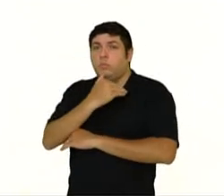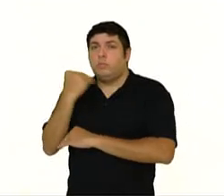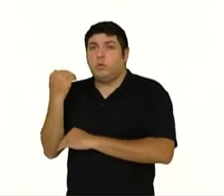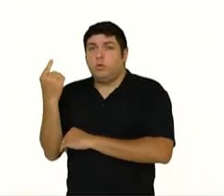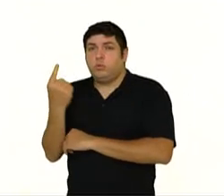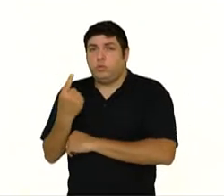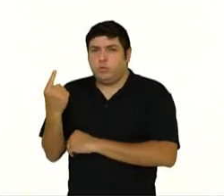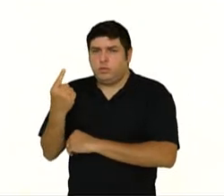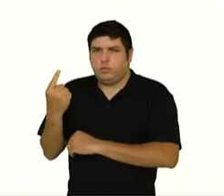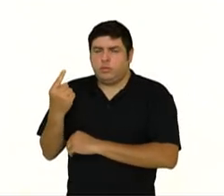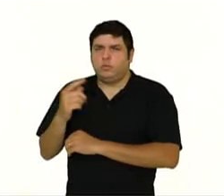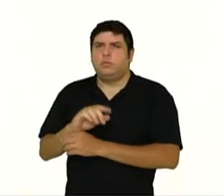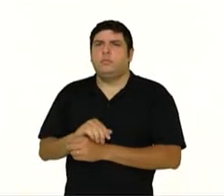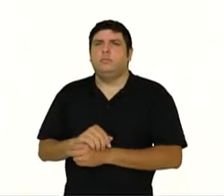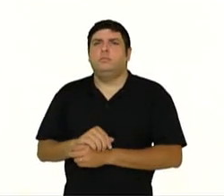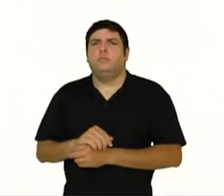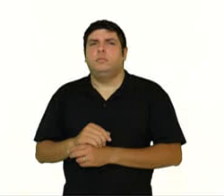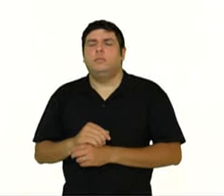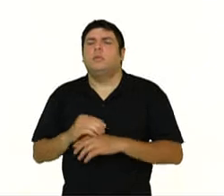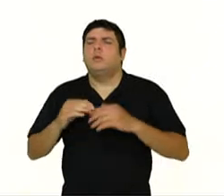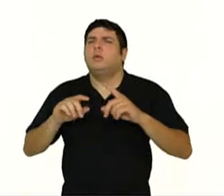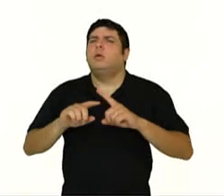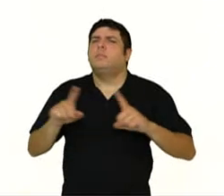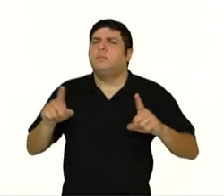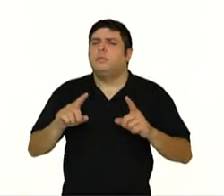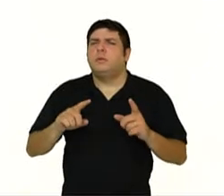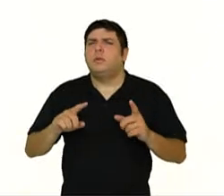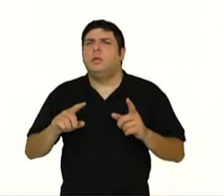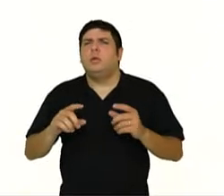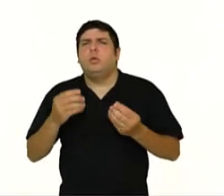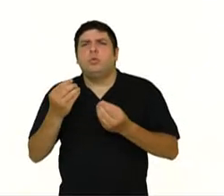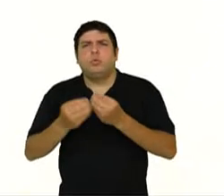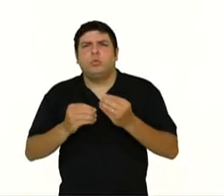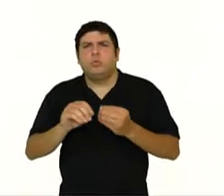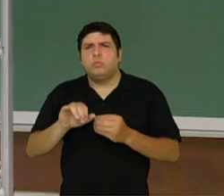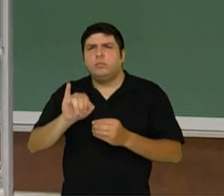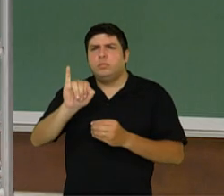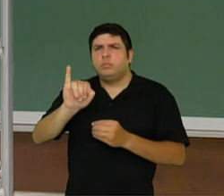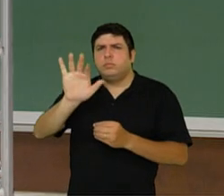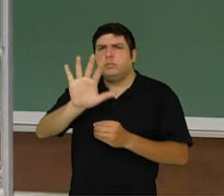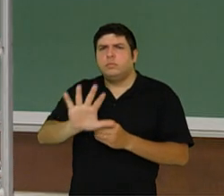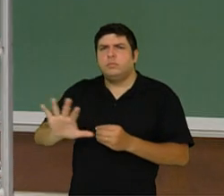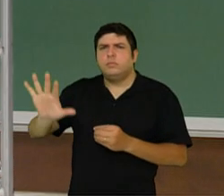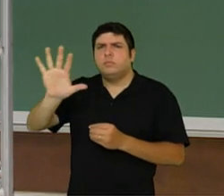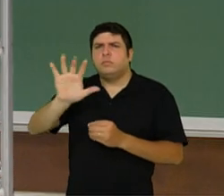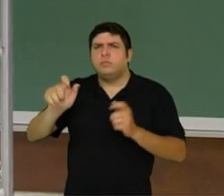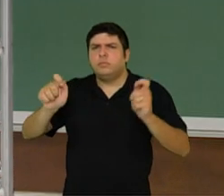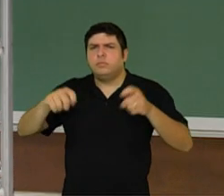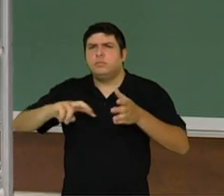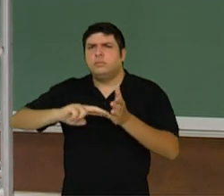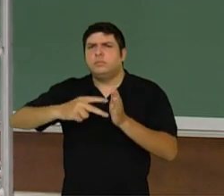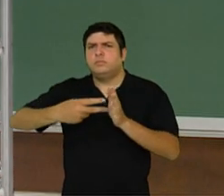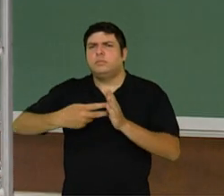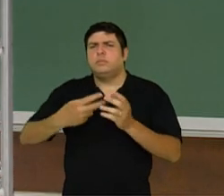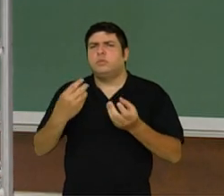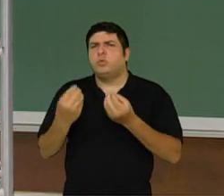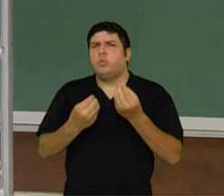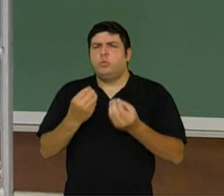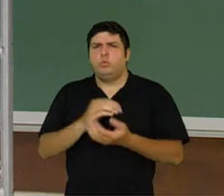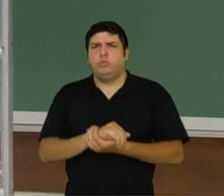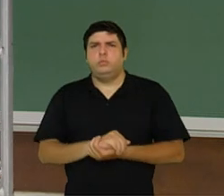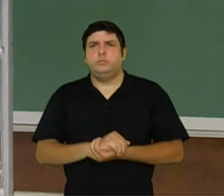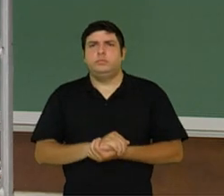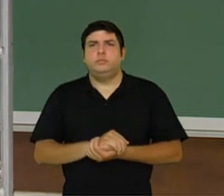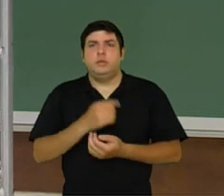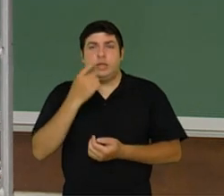a linguagem não verbal, então, produz sentido aqui, né? Olha a linguagem não